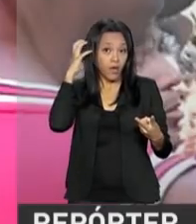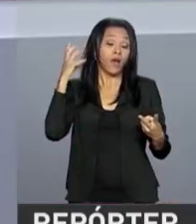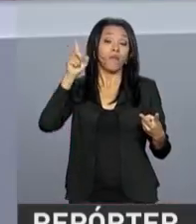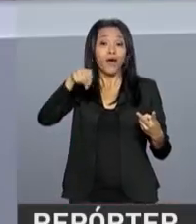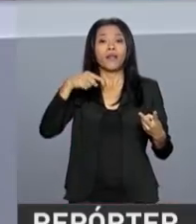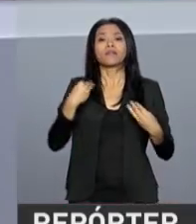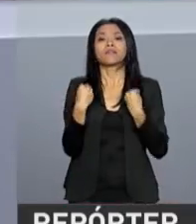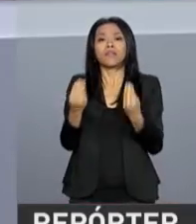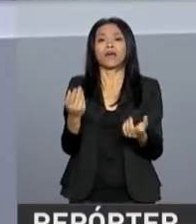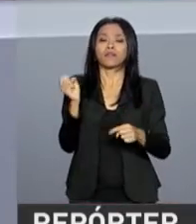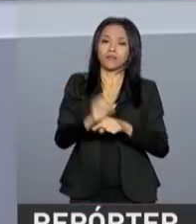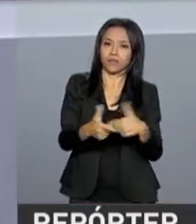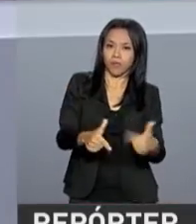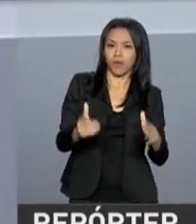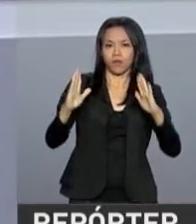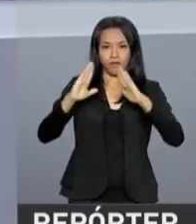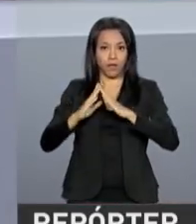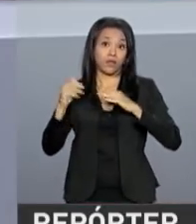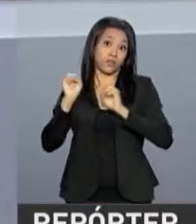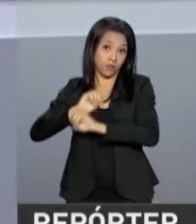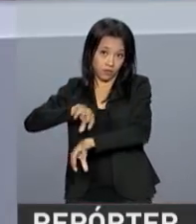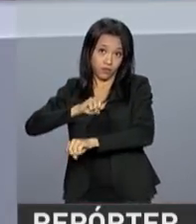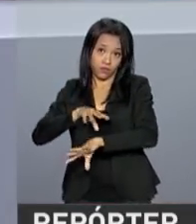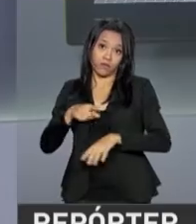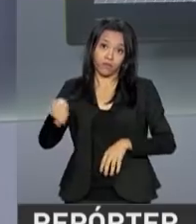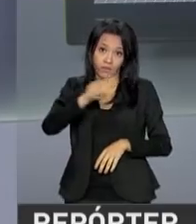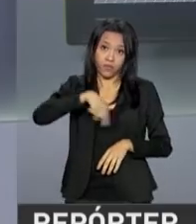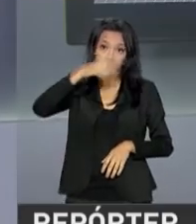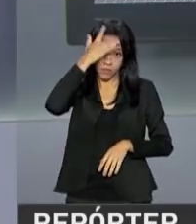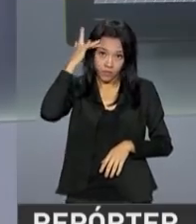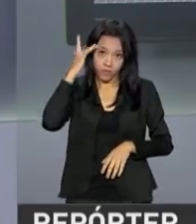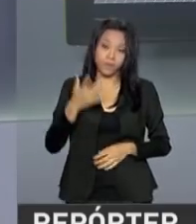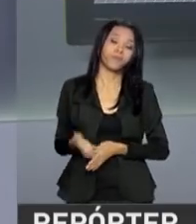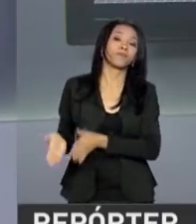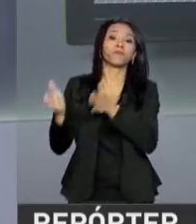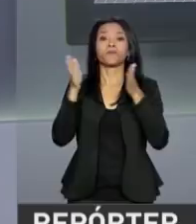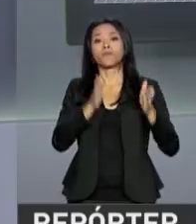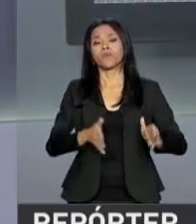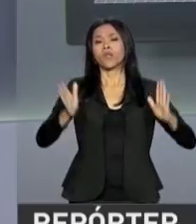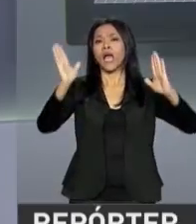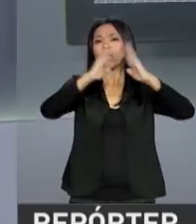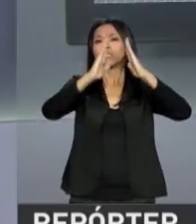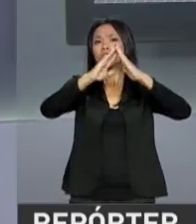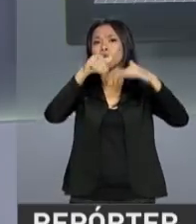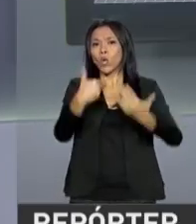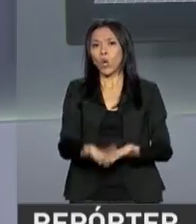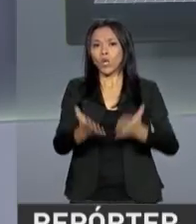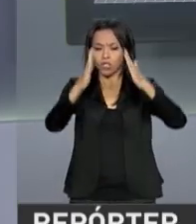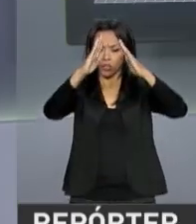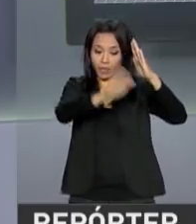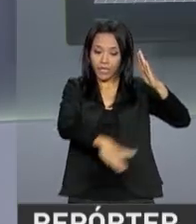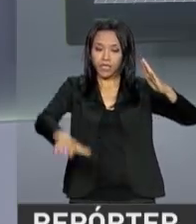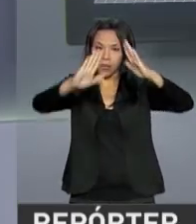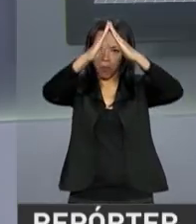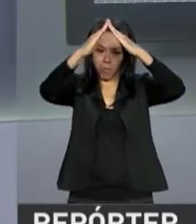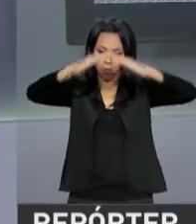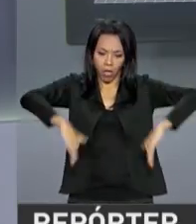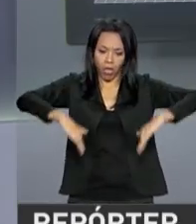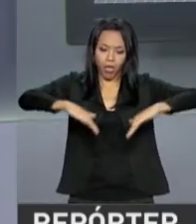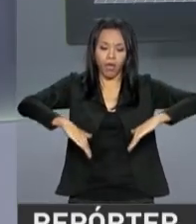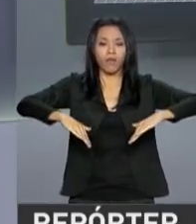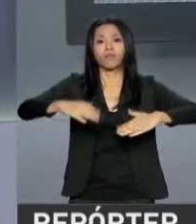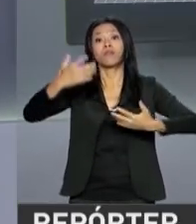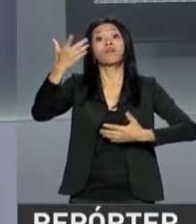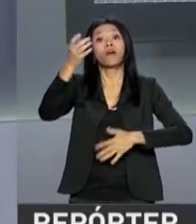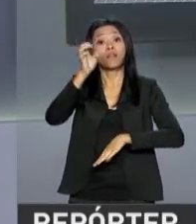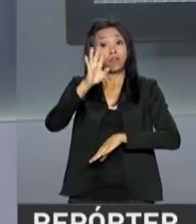de emprego moradia e educação o teto de uma escola infantil desabou na manhã desta quarta feira no município de